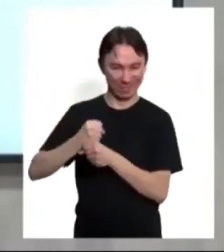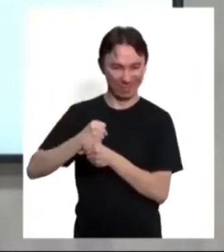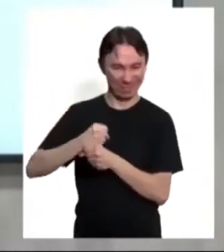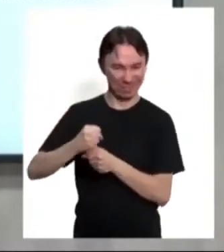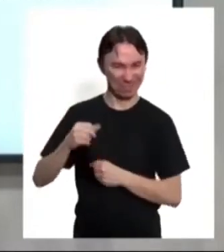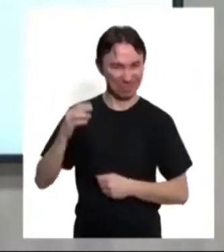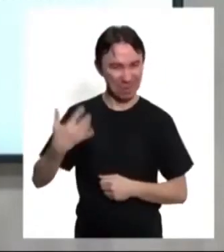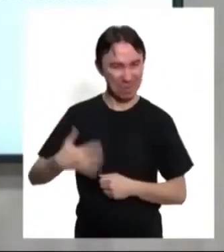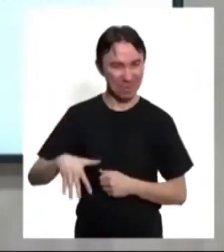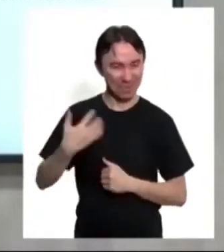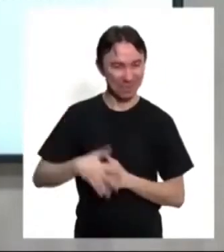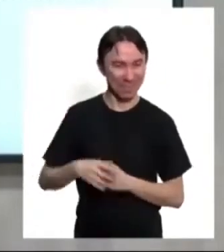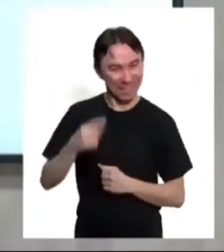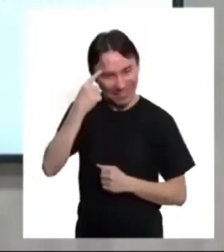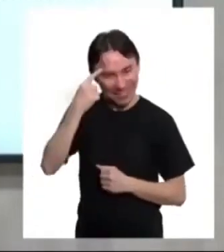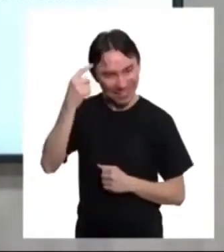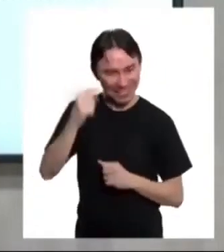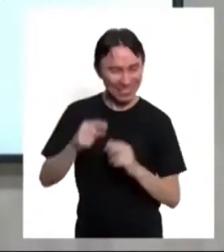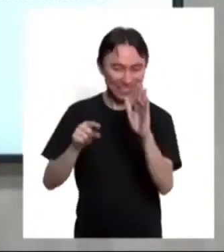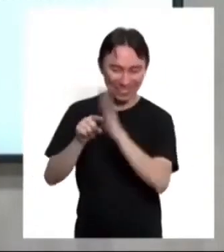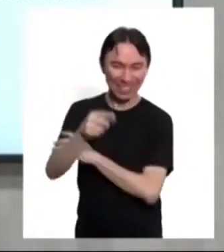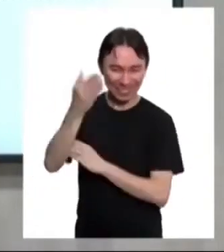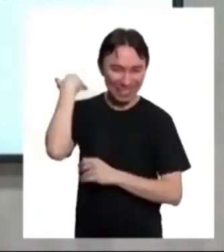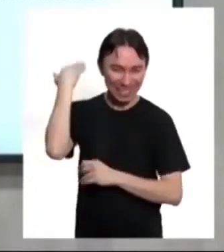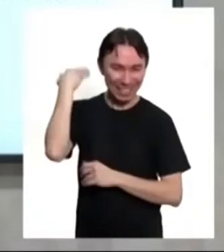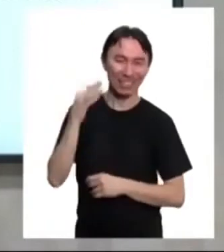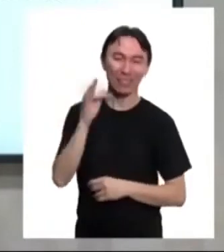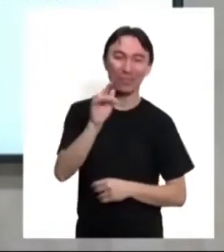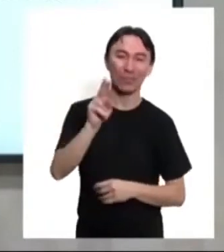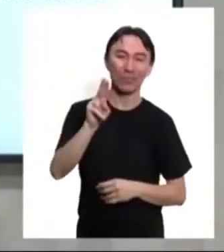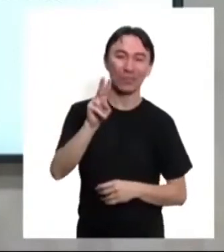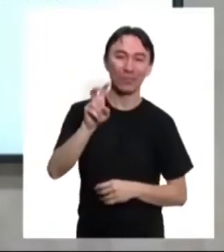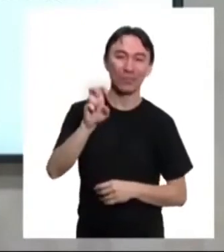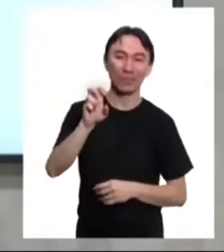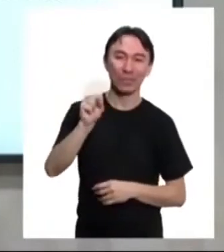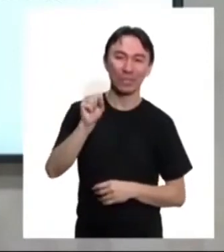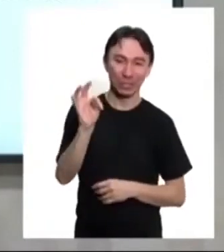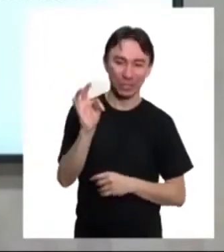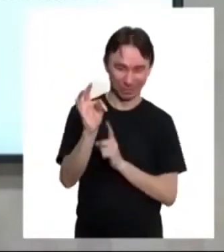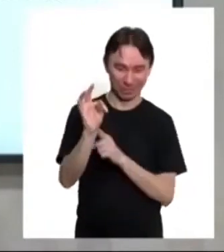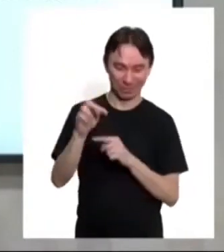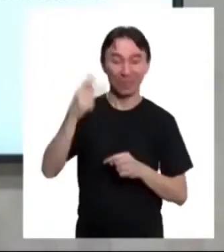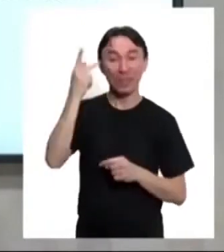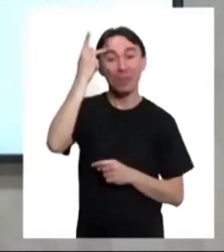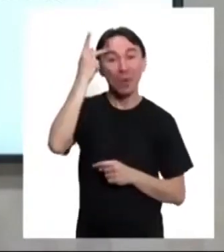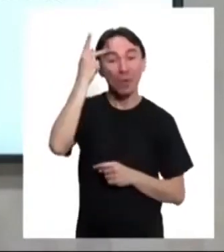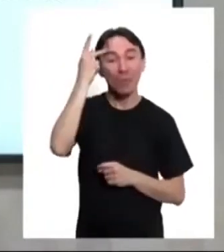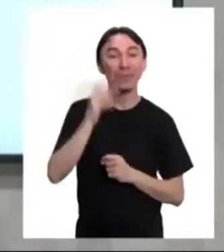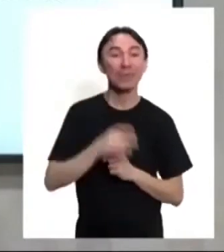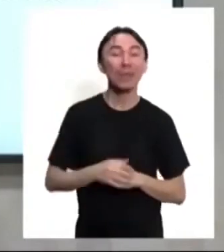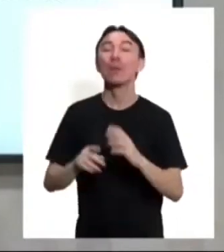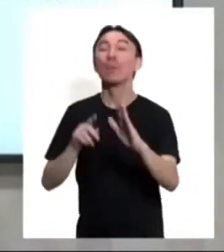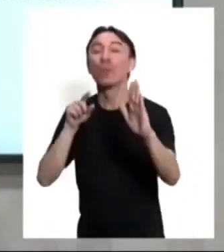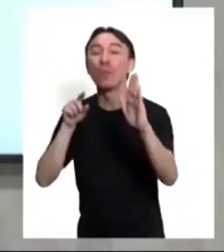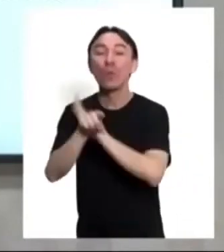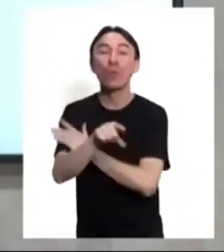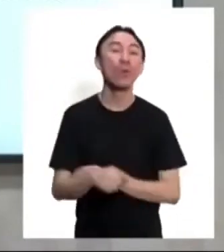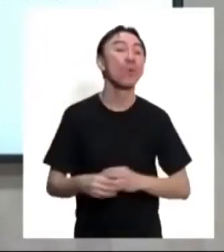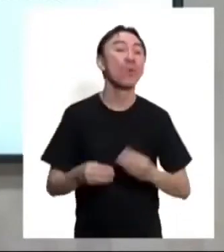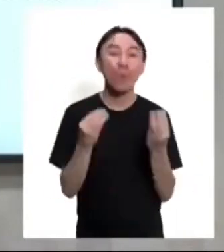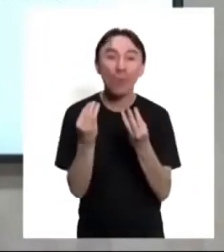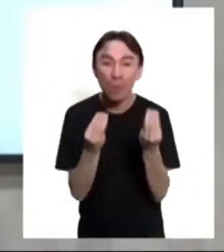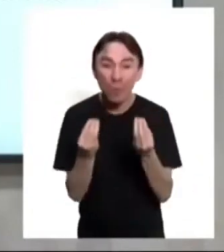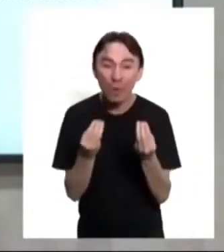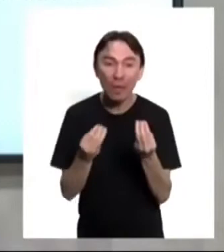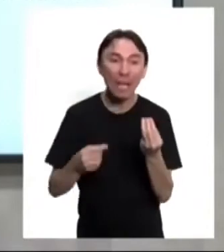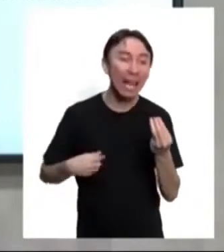que já foi da FUVEST aqui de São Paulo, né? Eles perguntaram o quê? Como que eu posso datar